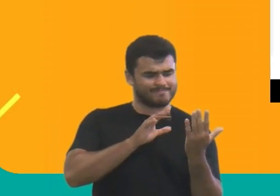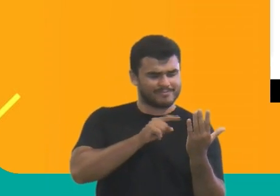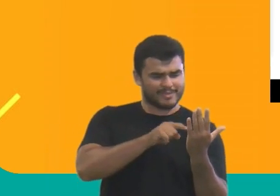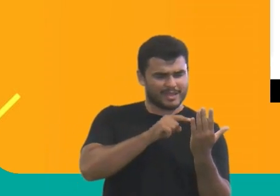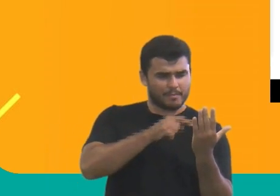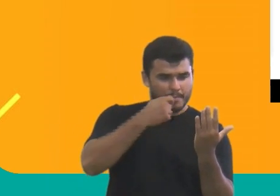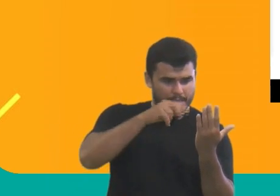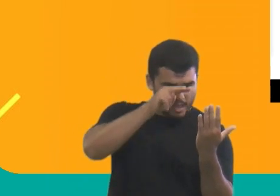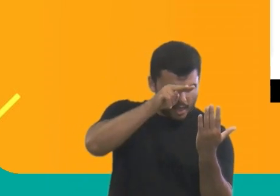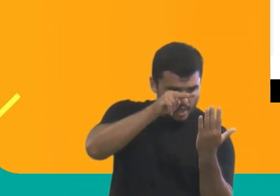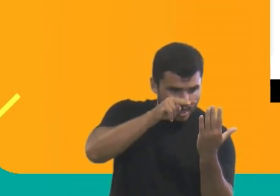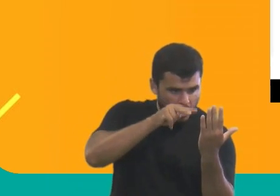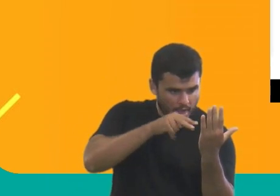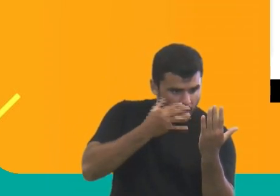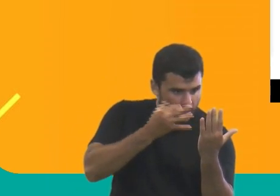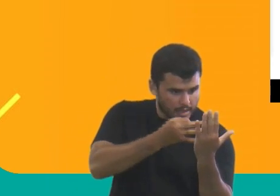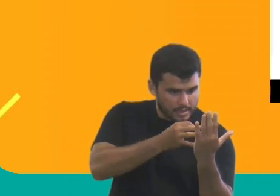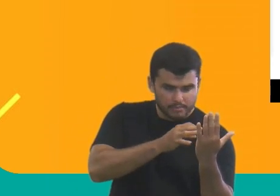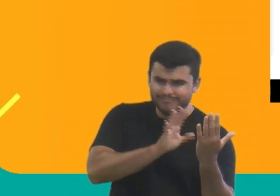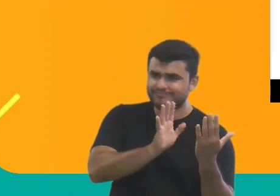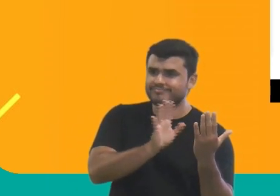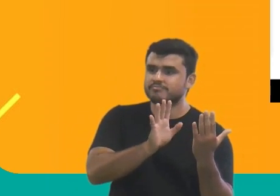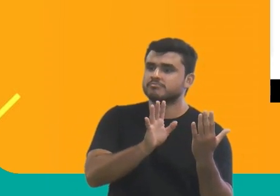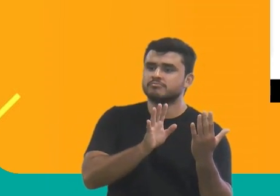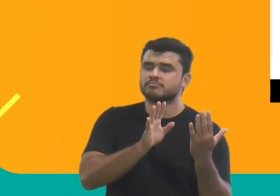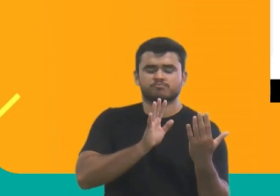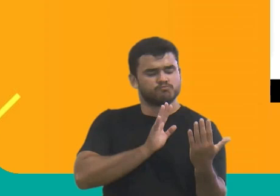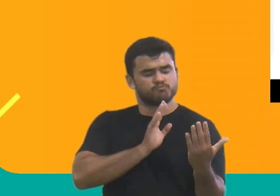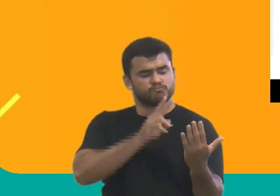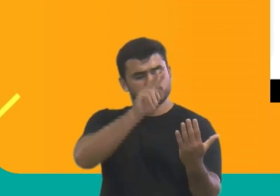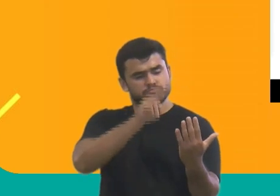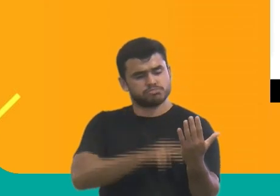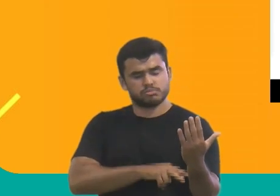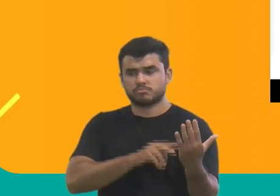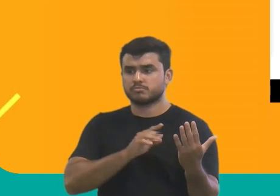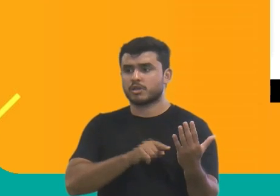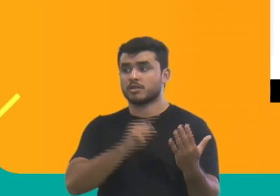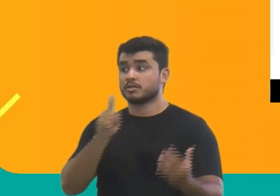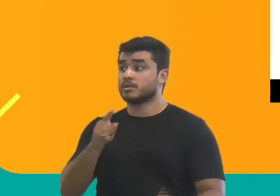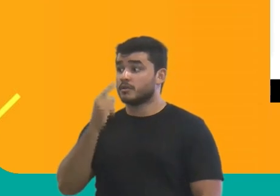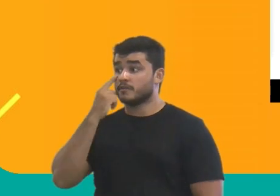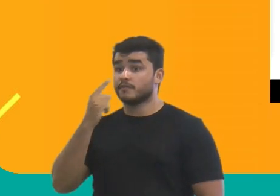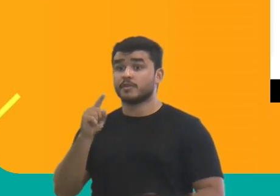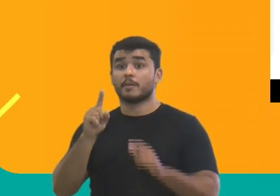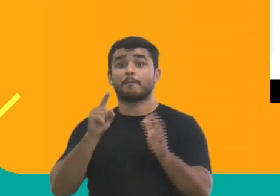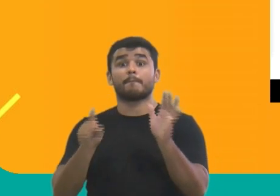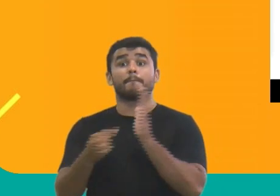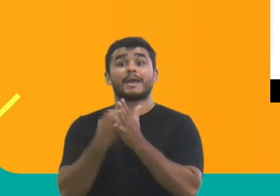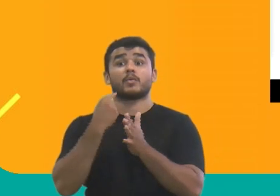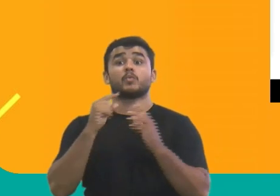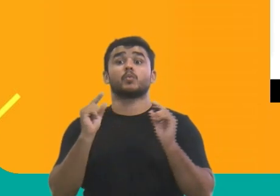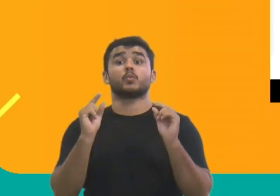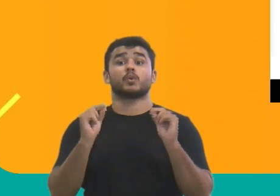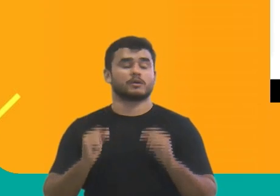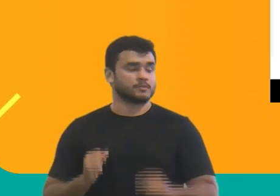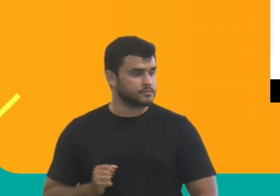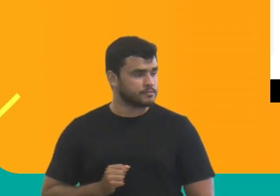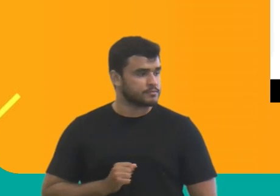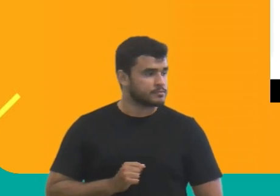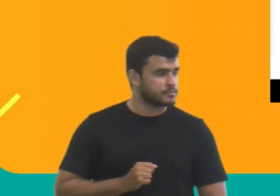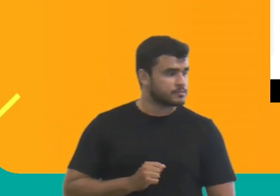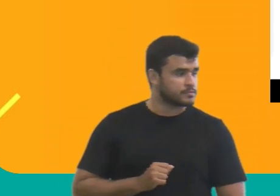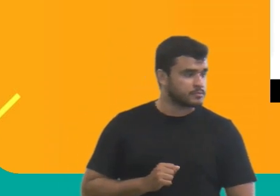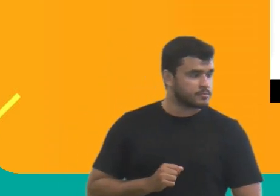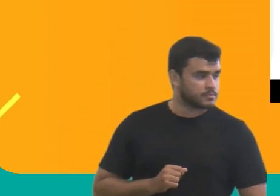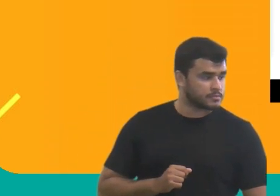naquele outro primeiro texto, ok? E aí, uma velocidade logo das ideias. Costumeiramente, na primeira oração do texto,